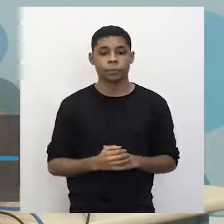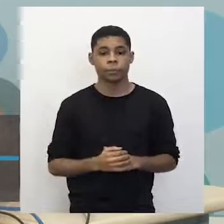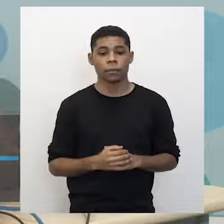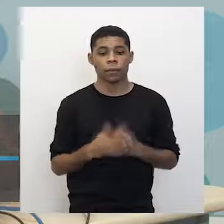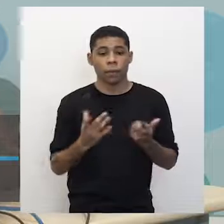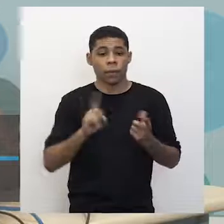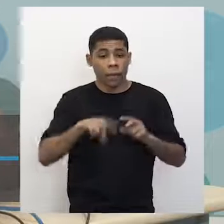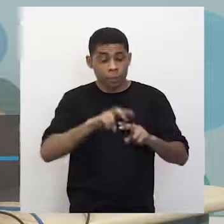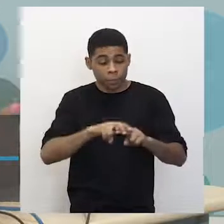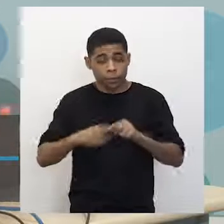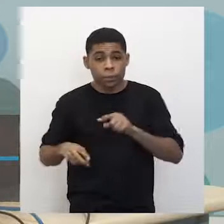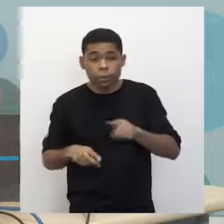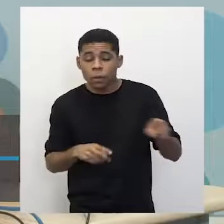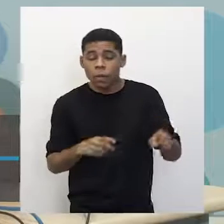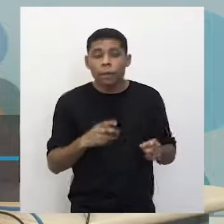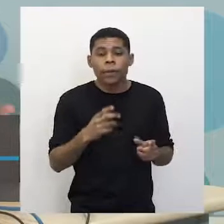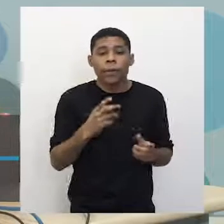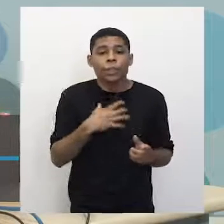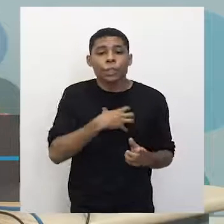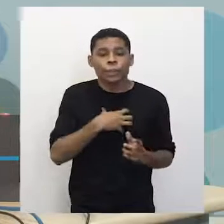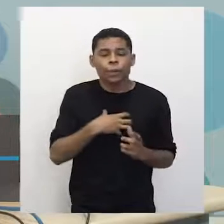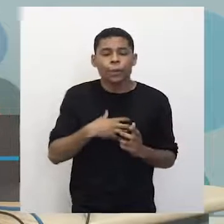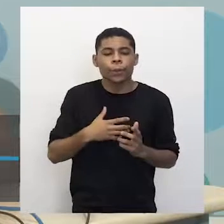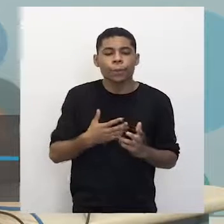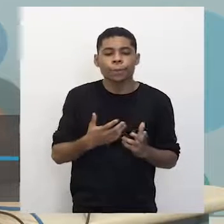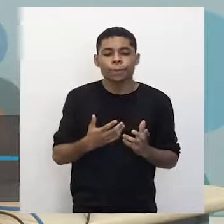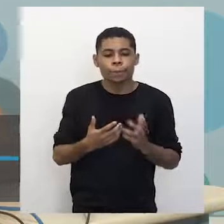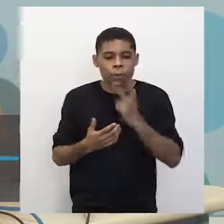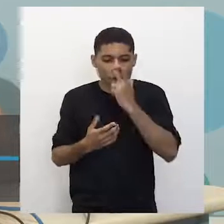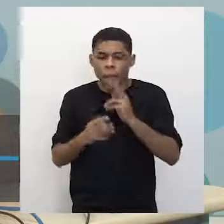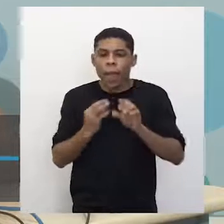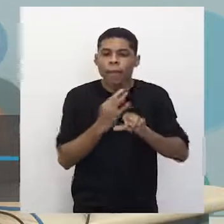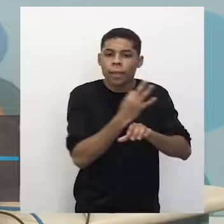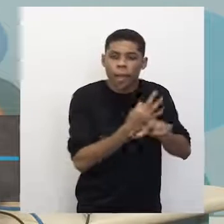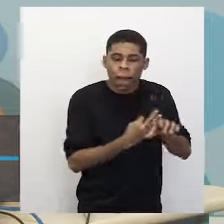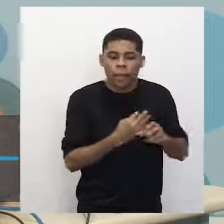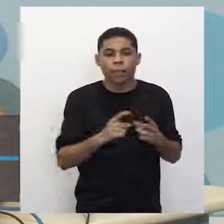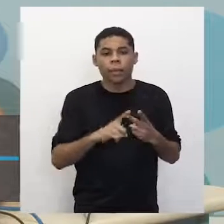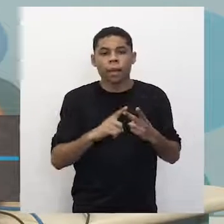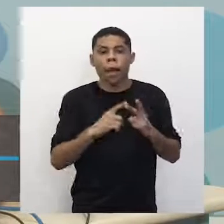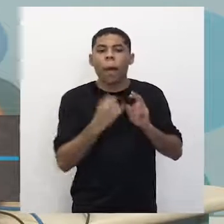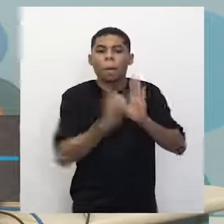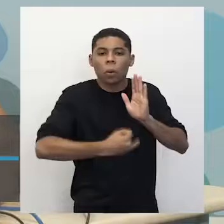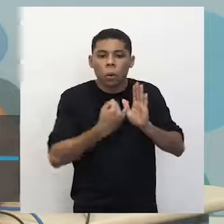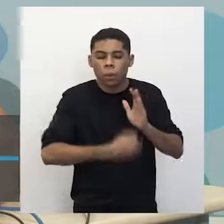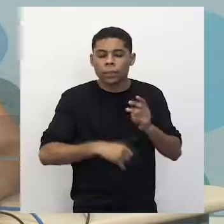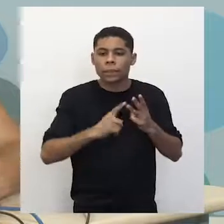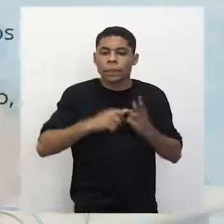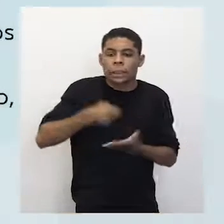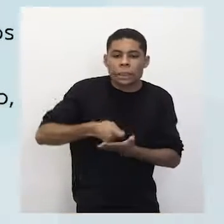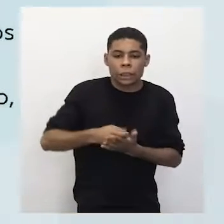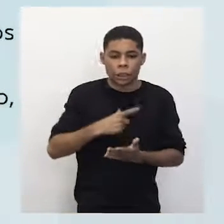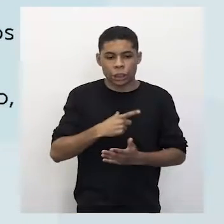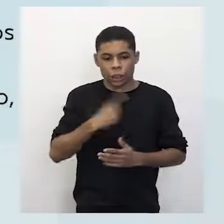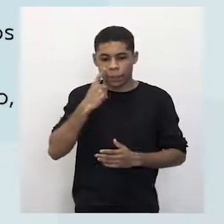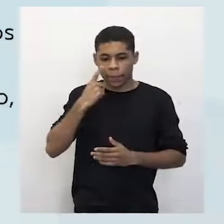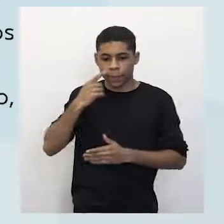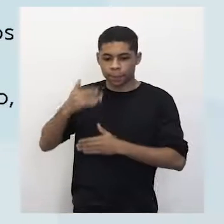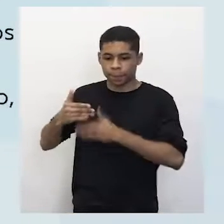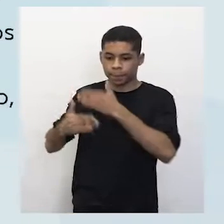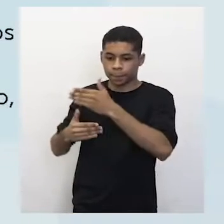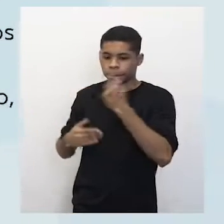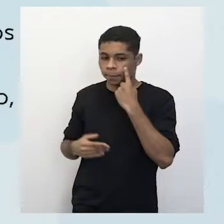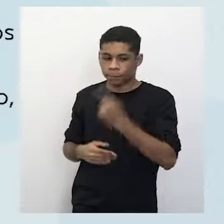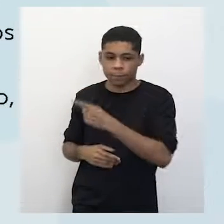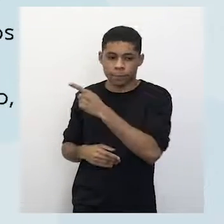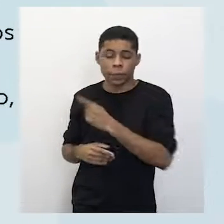se configurar aí na forma de taxas, impostos e outras obrigações. Vamos ver? Então,